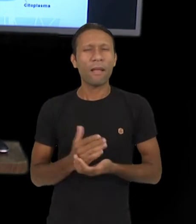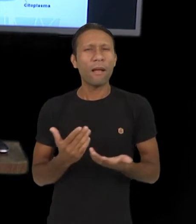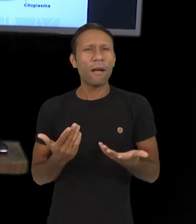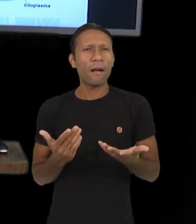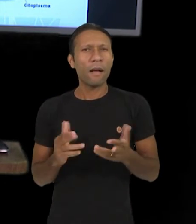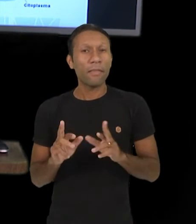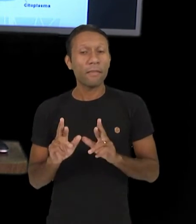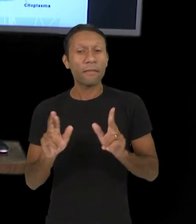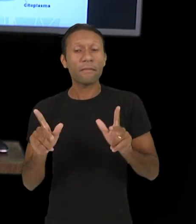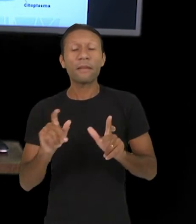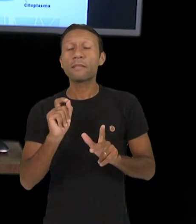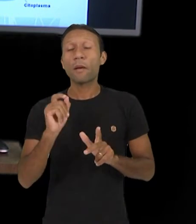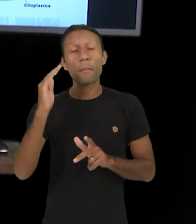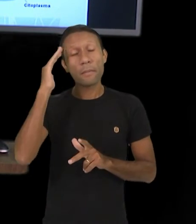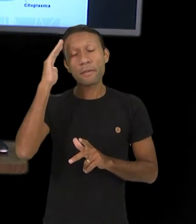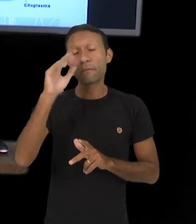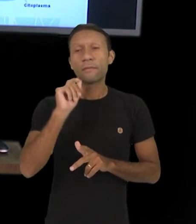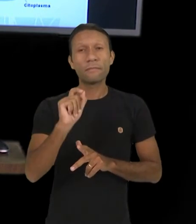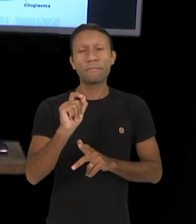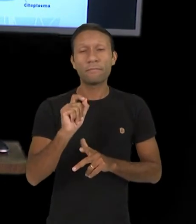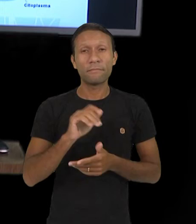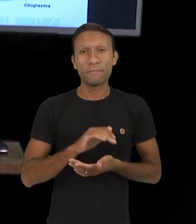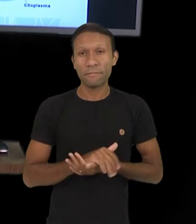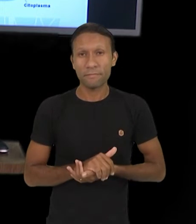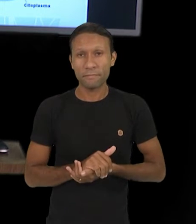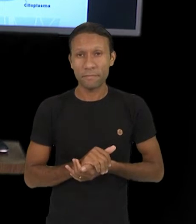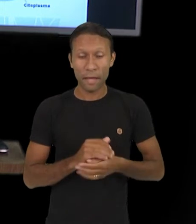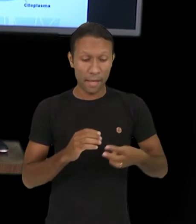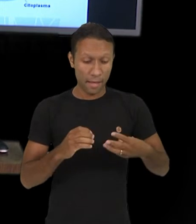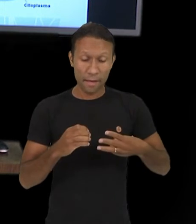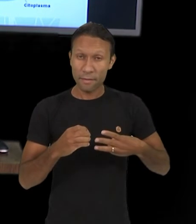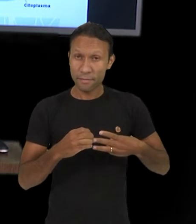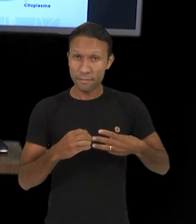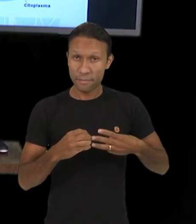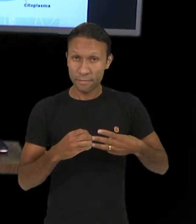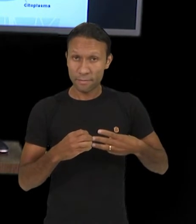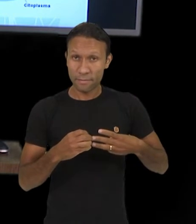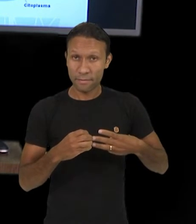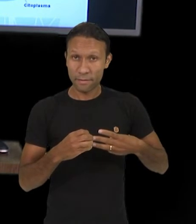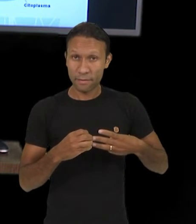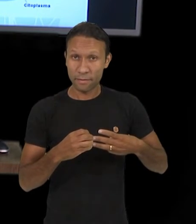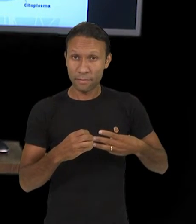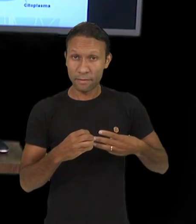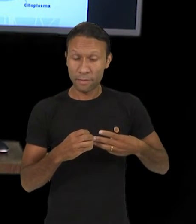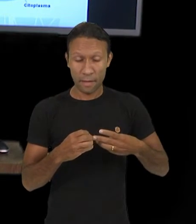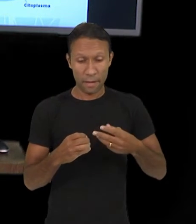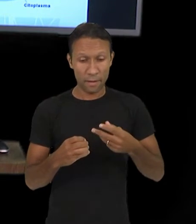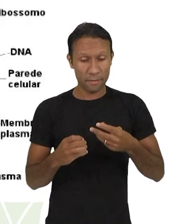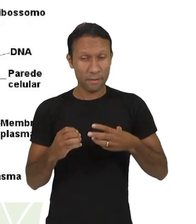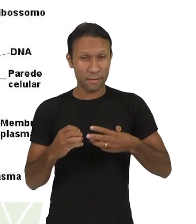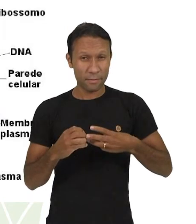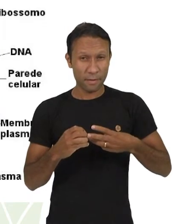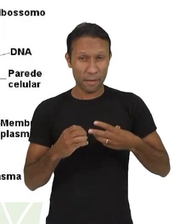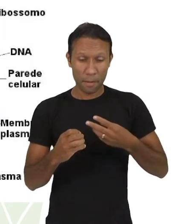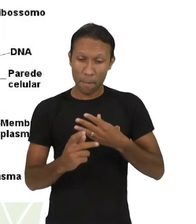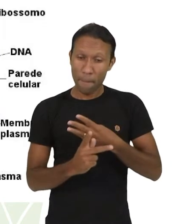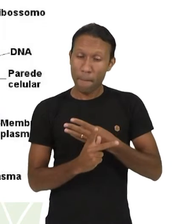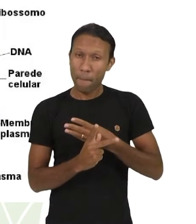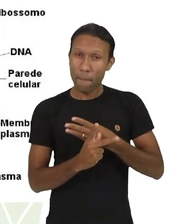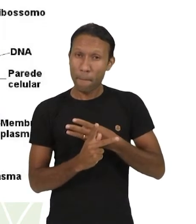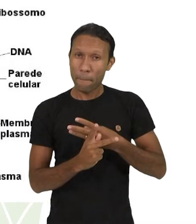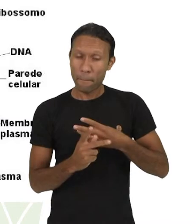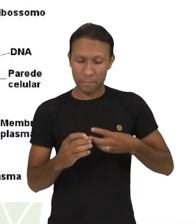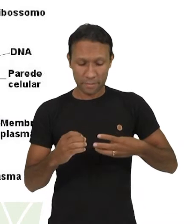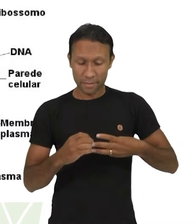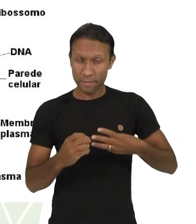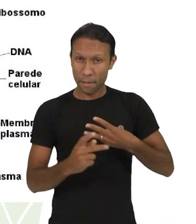A diferença principal, primordial, aqui nas células que são chamadas de procariontes e das células